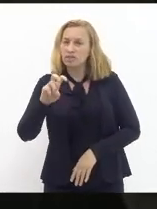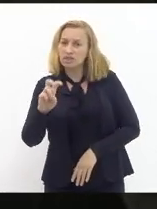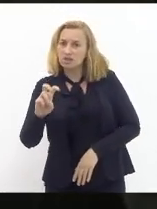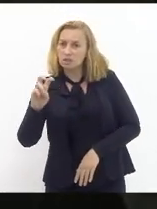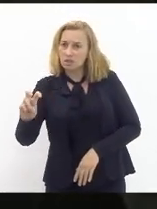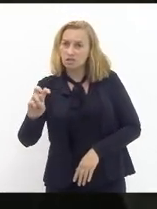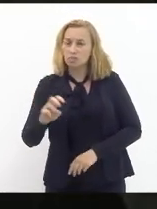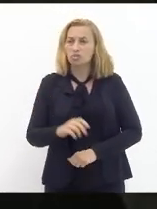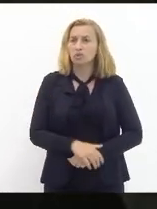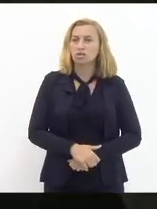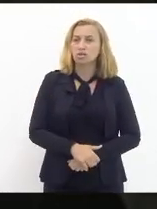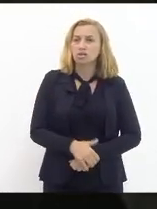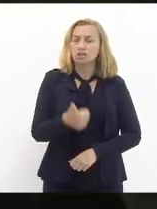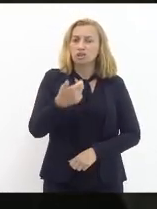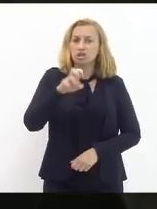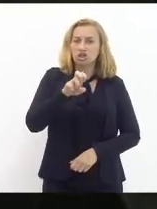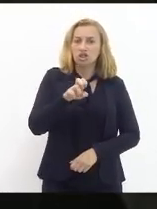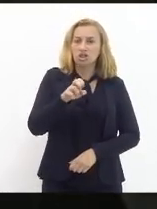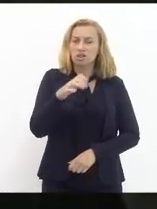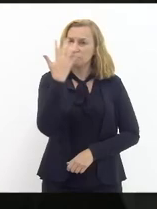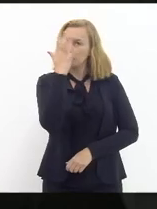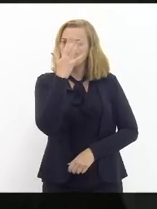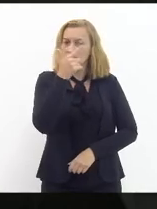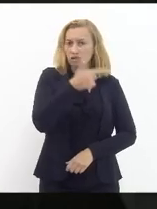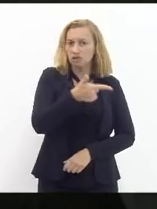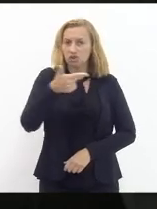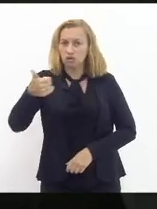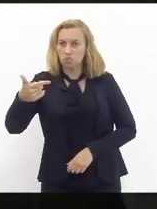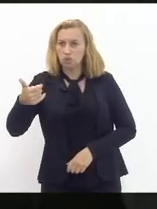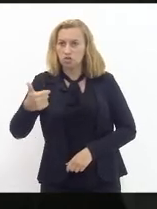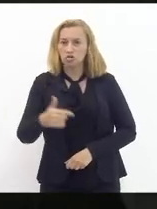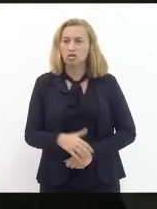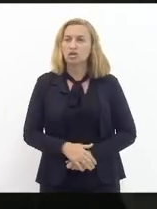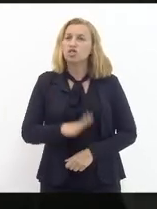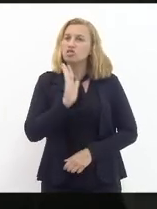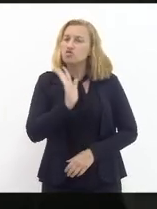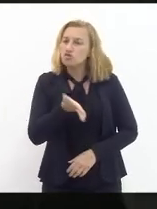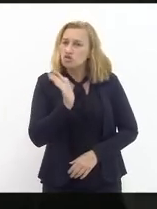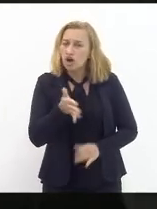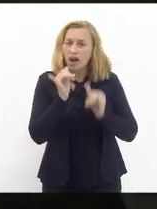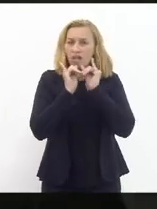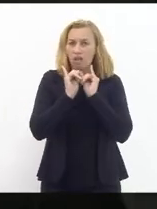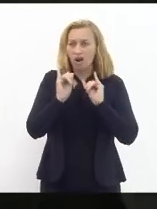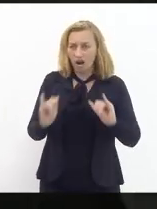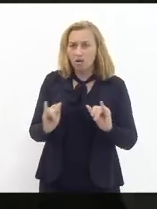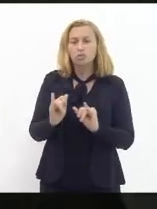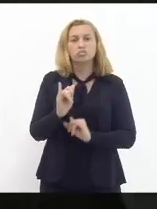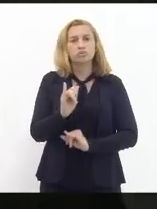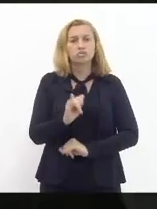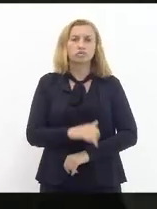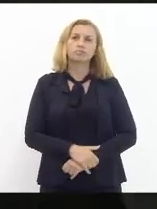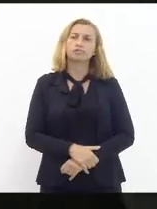47.955, de 15 de fevereiro de 22, que já declarou